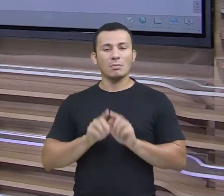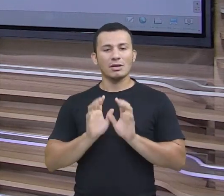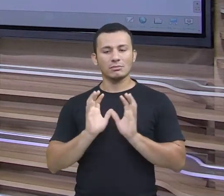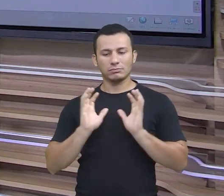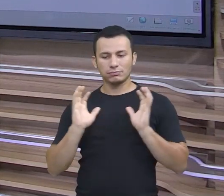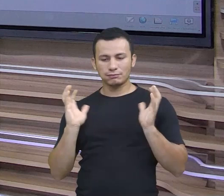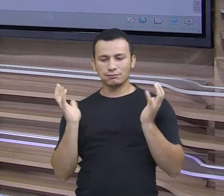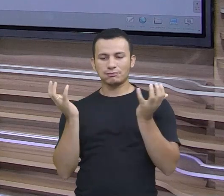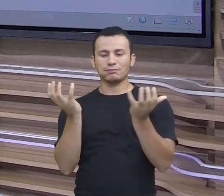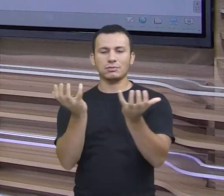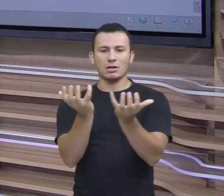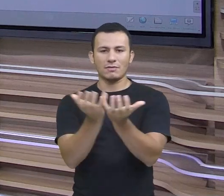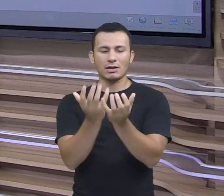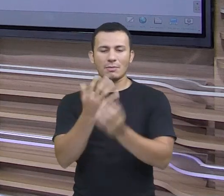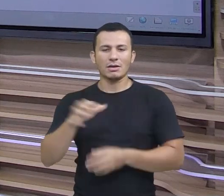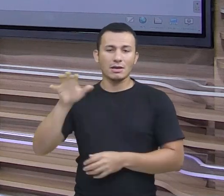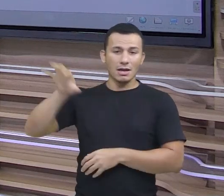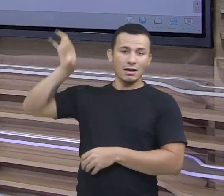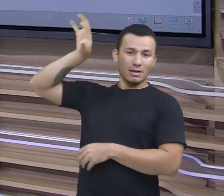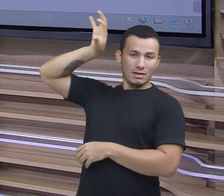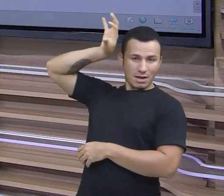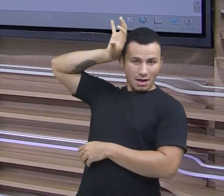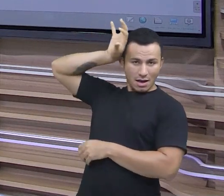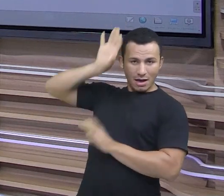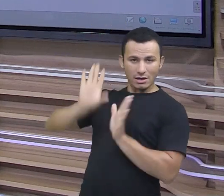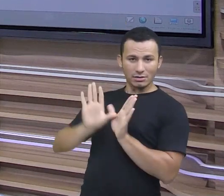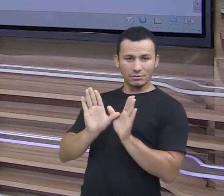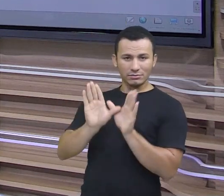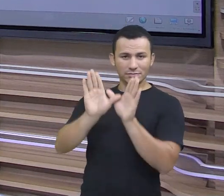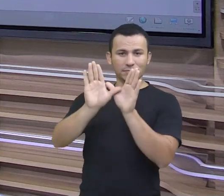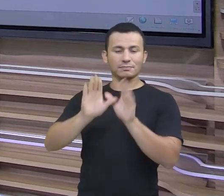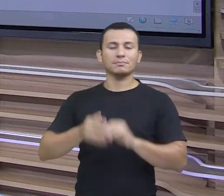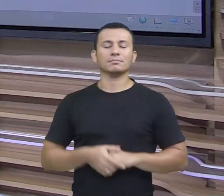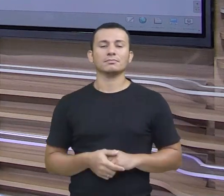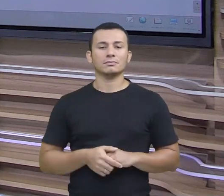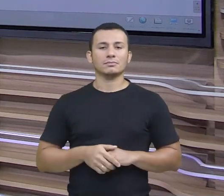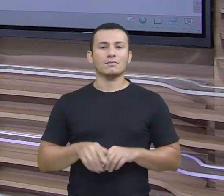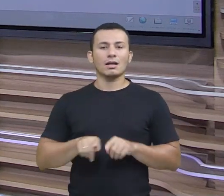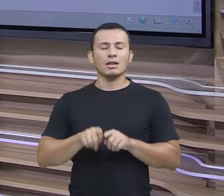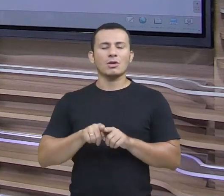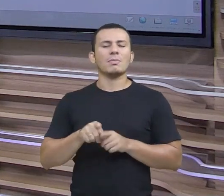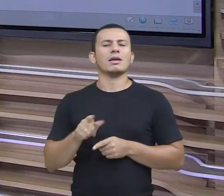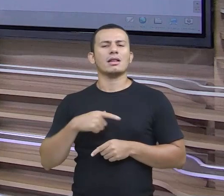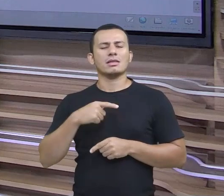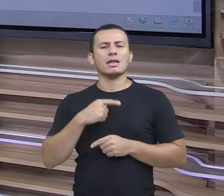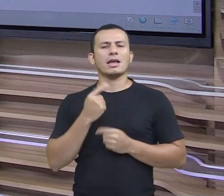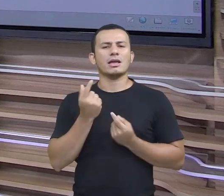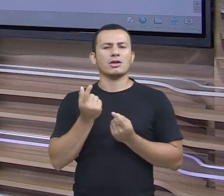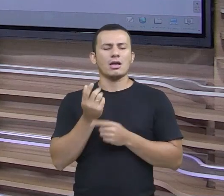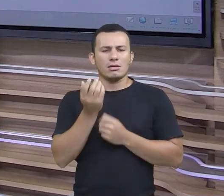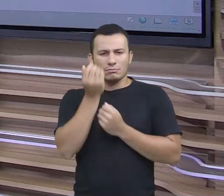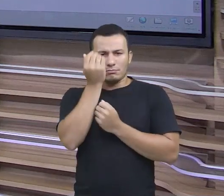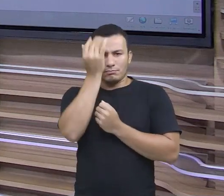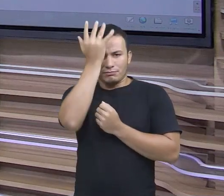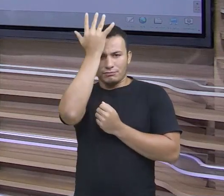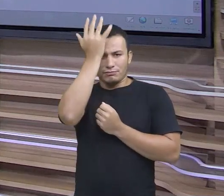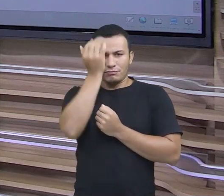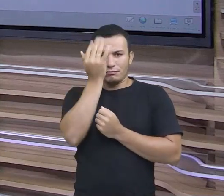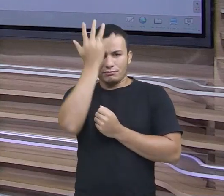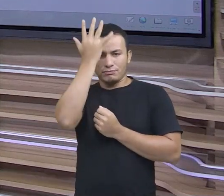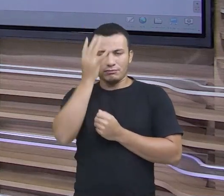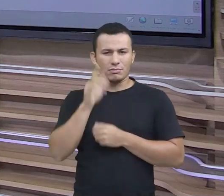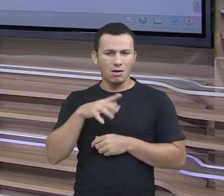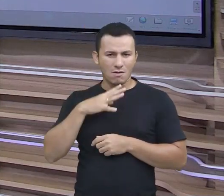Reja, da Iara, tem da Mula Sem Cabeça, que dá muito medo